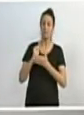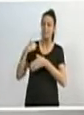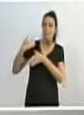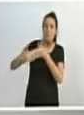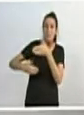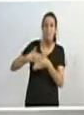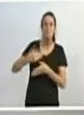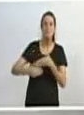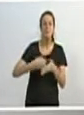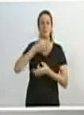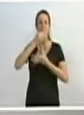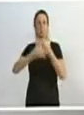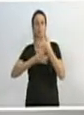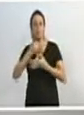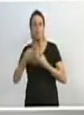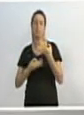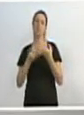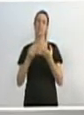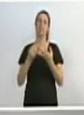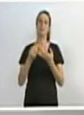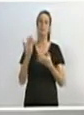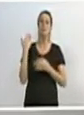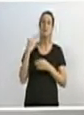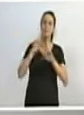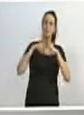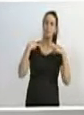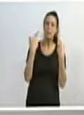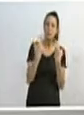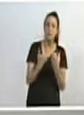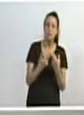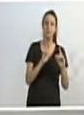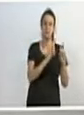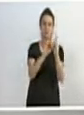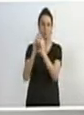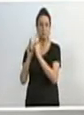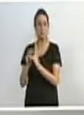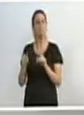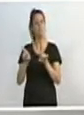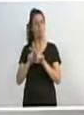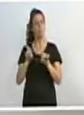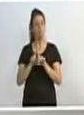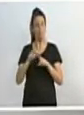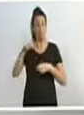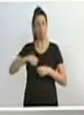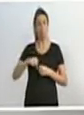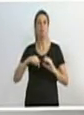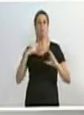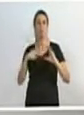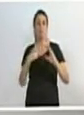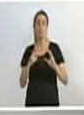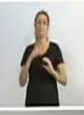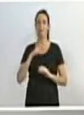fizeram, seja na reunião específica das entidades ou através das reuniões da frente parlamentar.